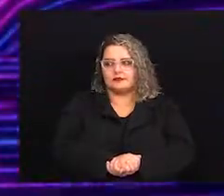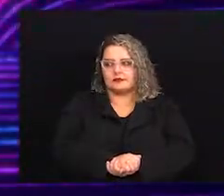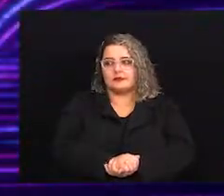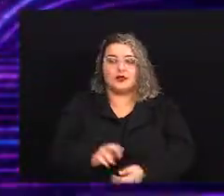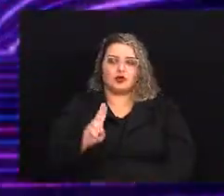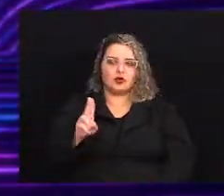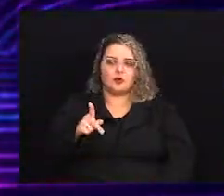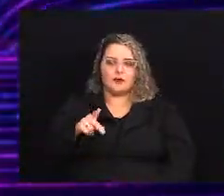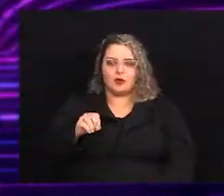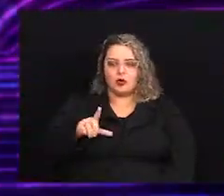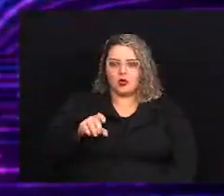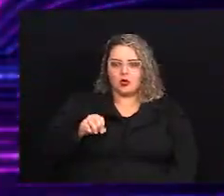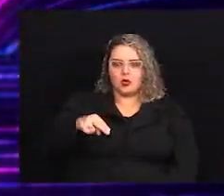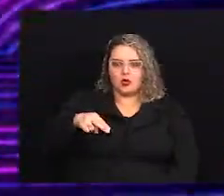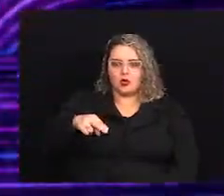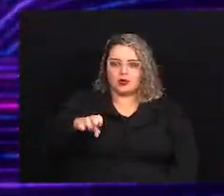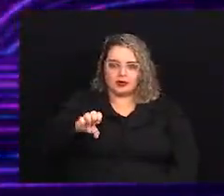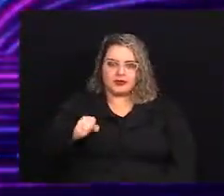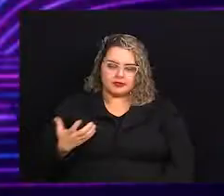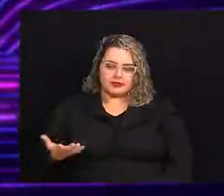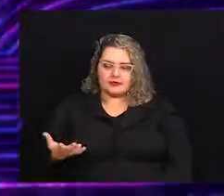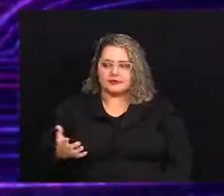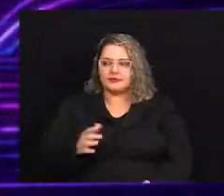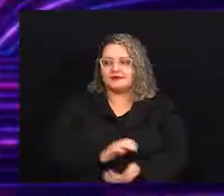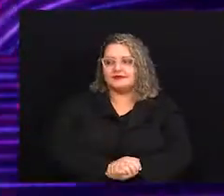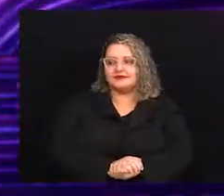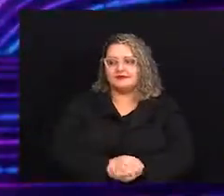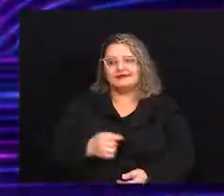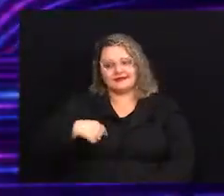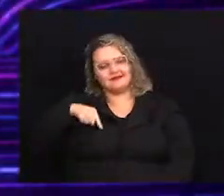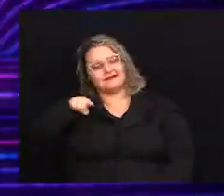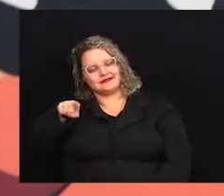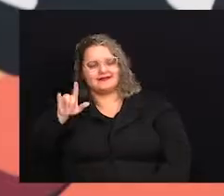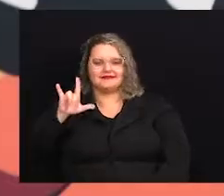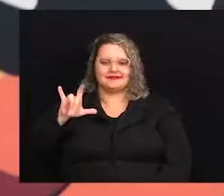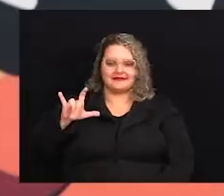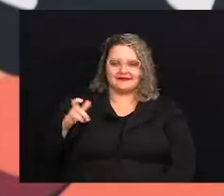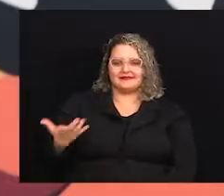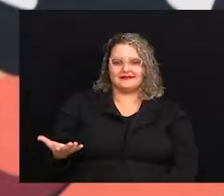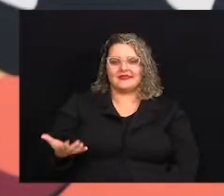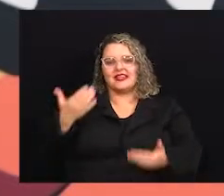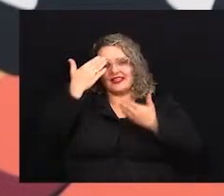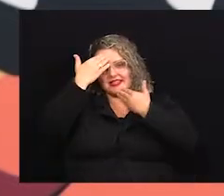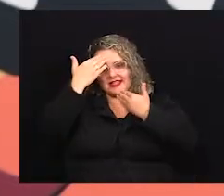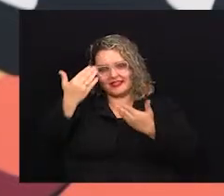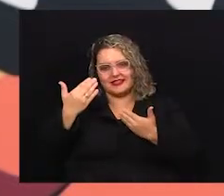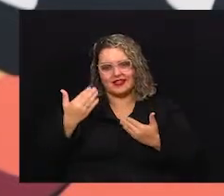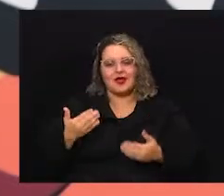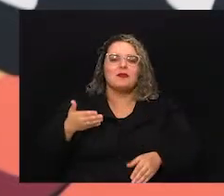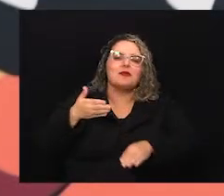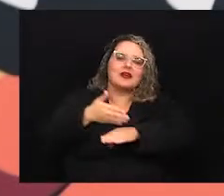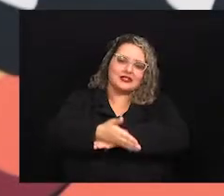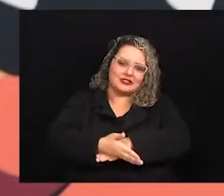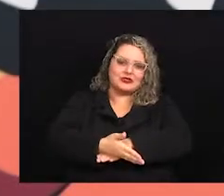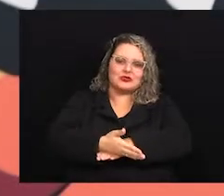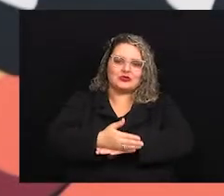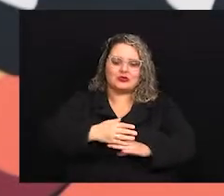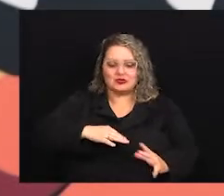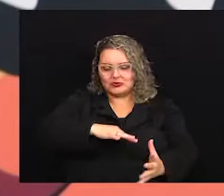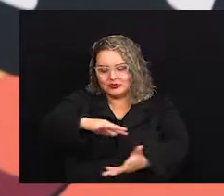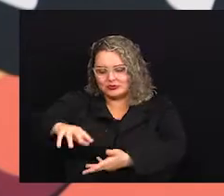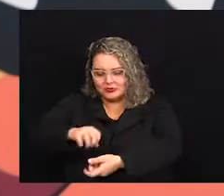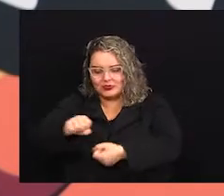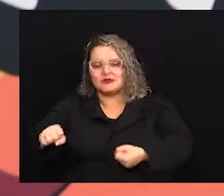que é um nome polonês, então é Letícia Wiers, que é lá que eu tô. Letícia, quero agradecer a sua participação aqui no Universo